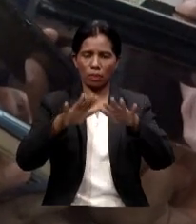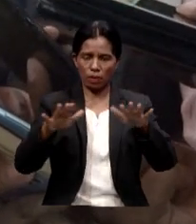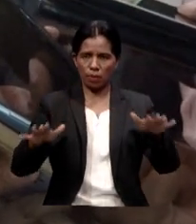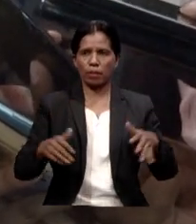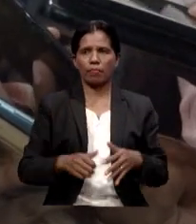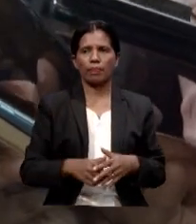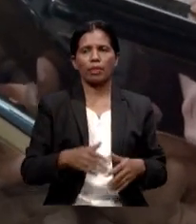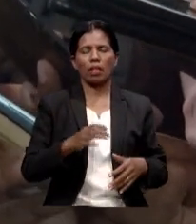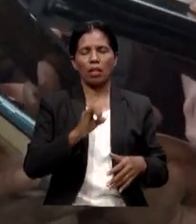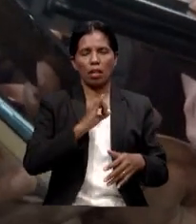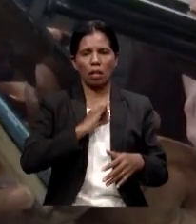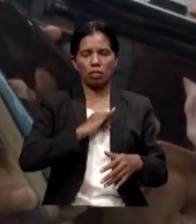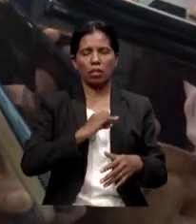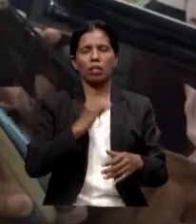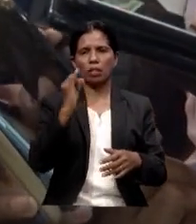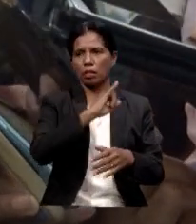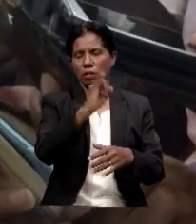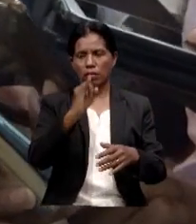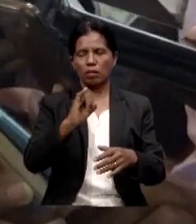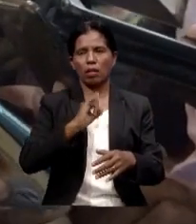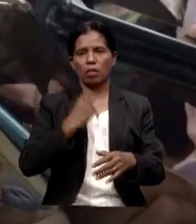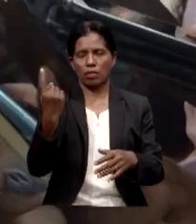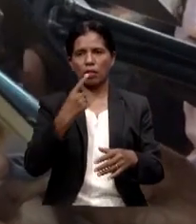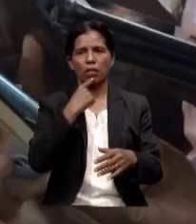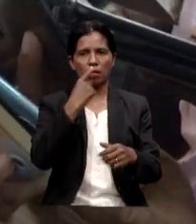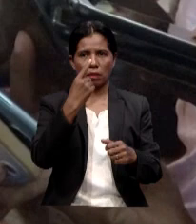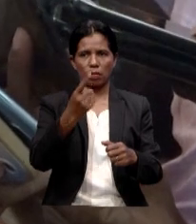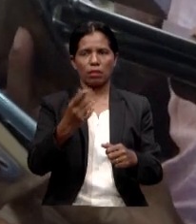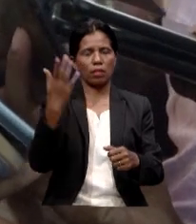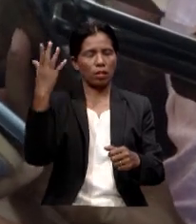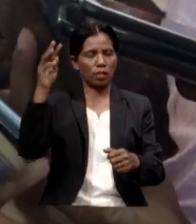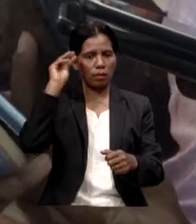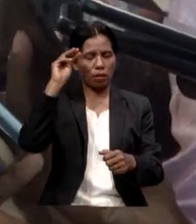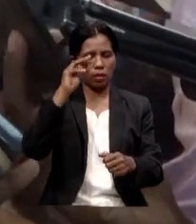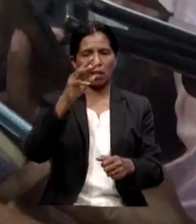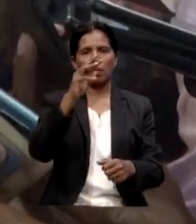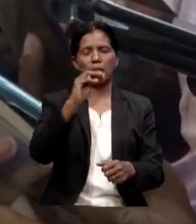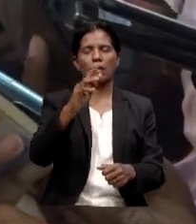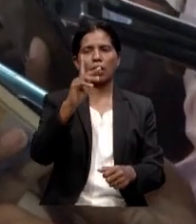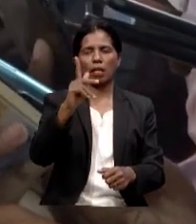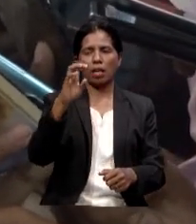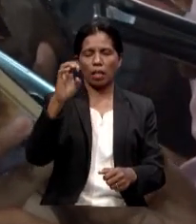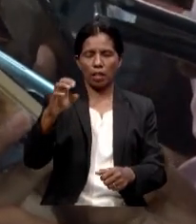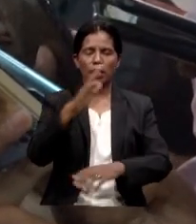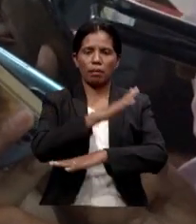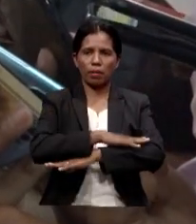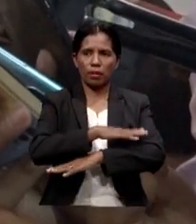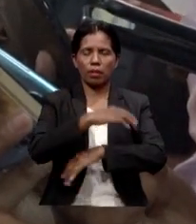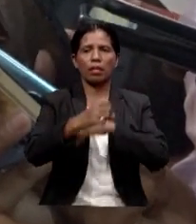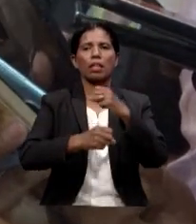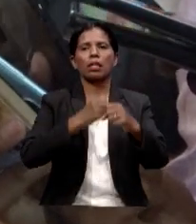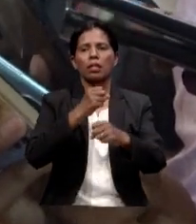unha entrevista outro, ao sempre menciona, ia ela ministro mecai na mesa to em Loron, quase tinha rua